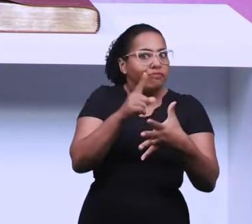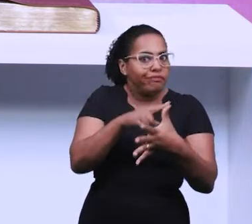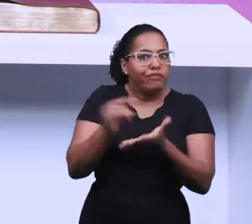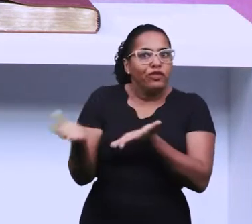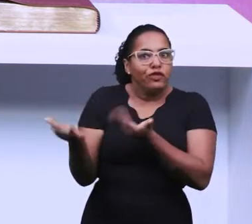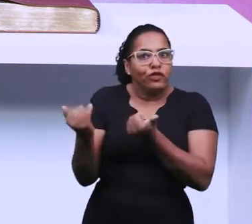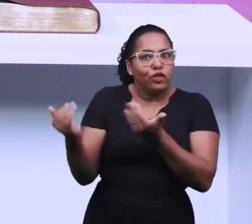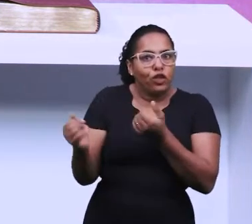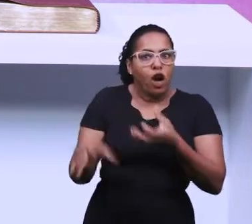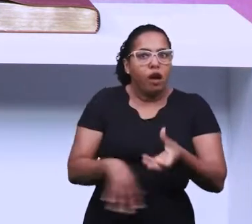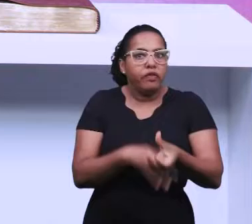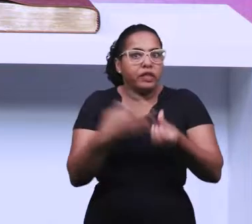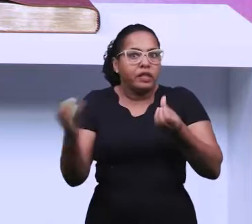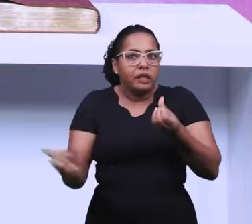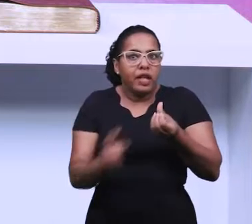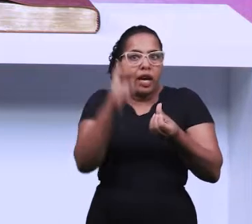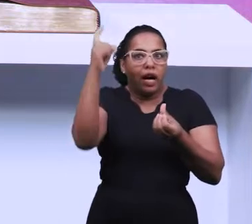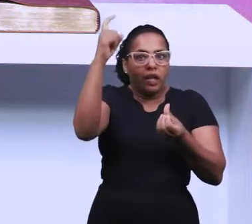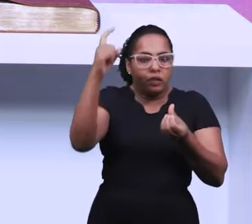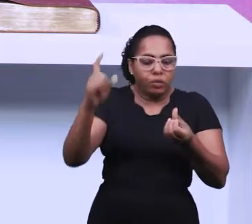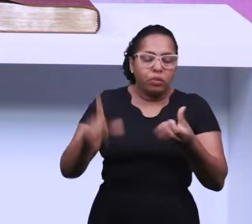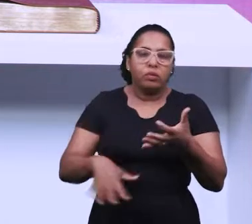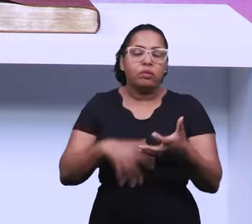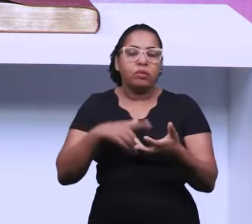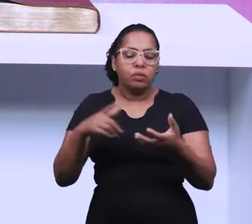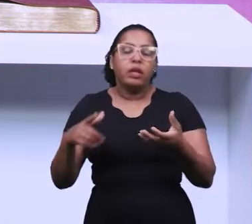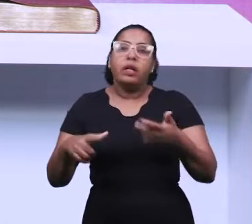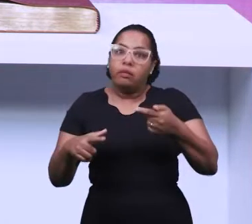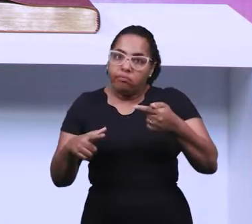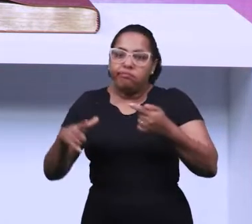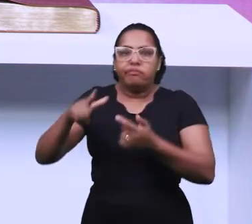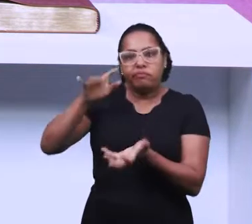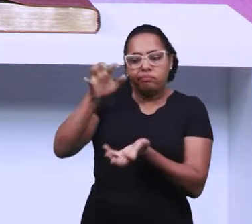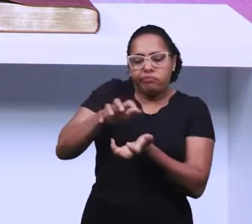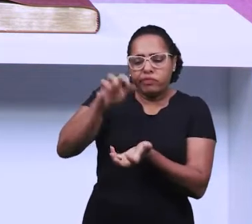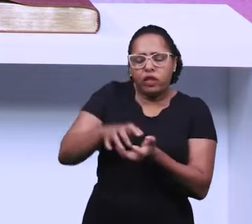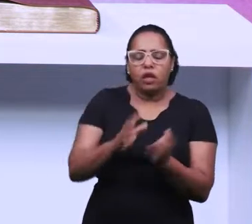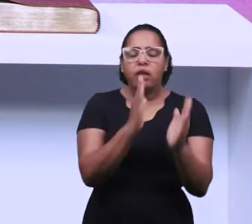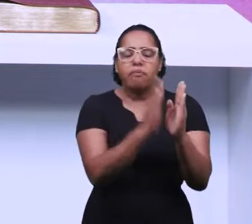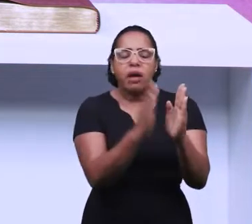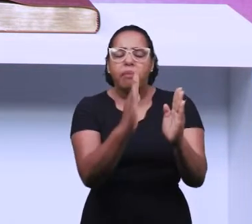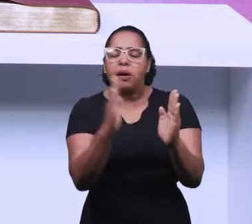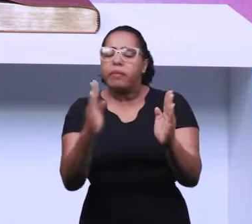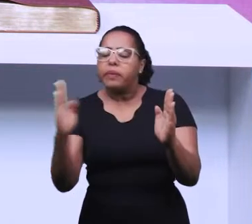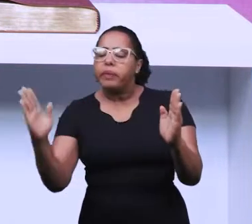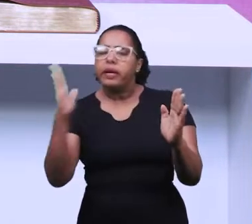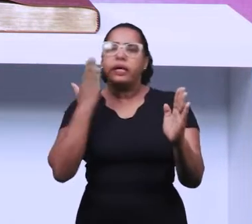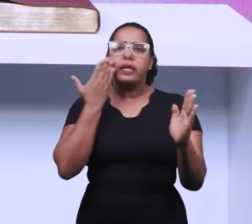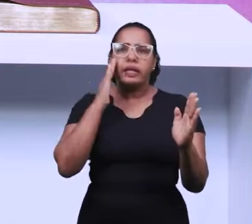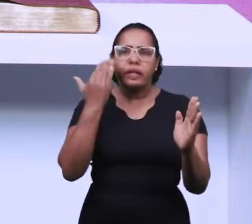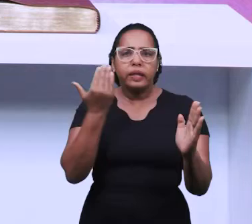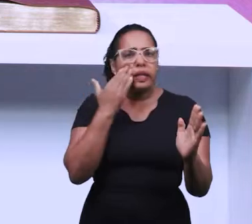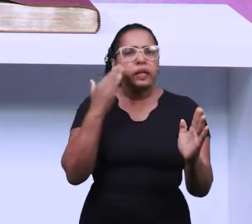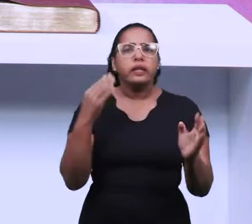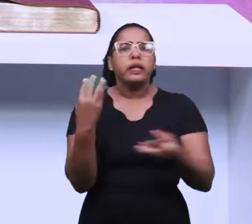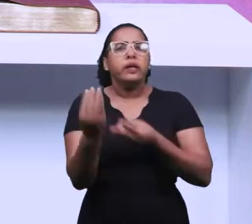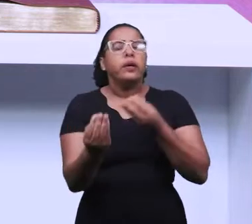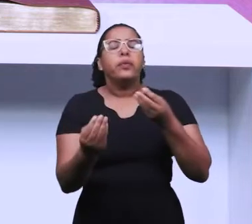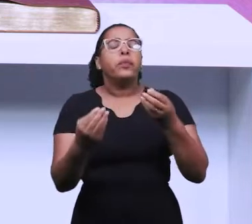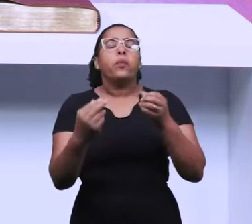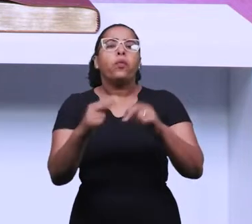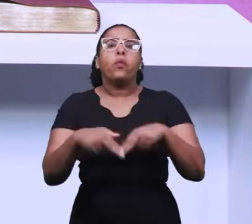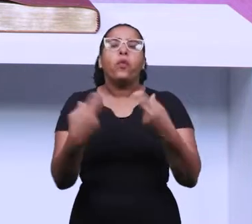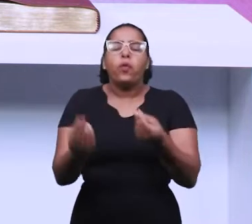né, os adultos e os idosos. Vamos entender passo a passo o porquê de ser tão